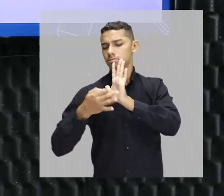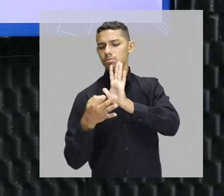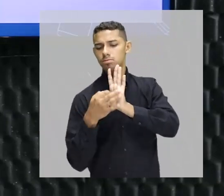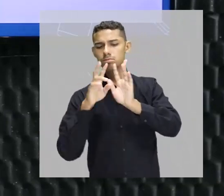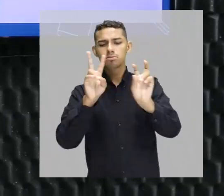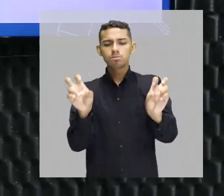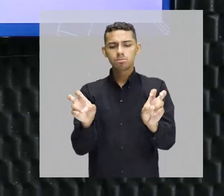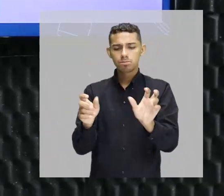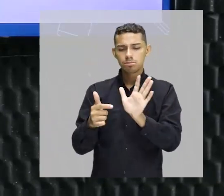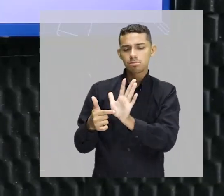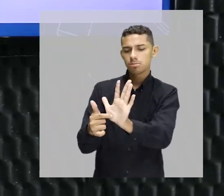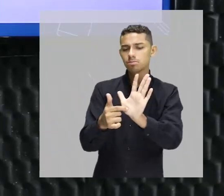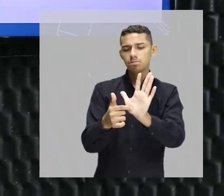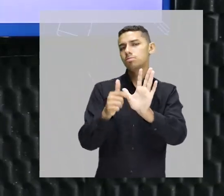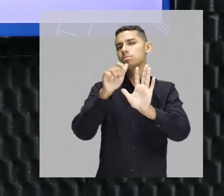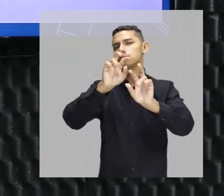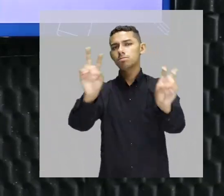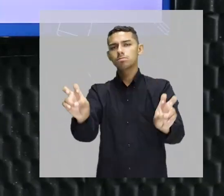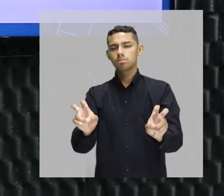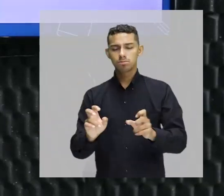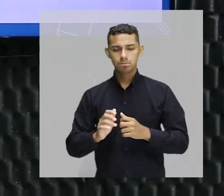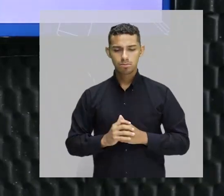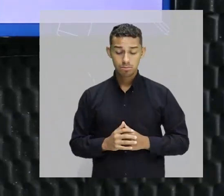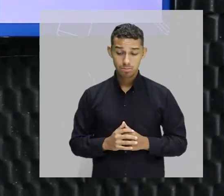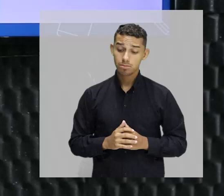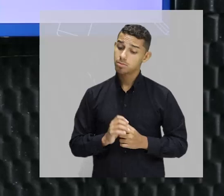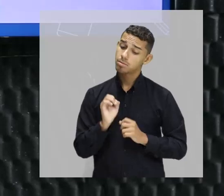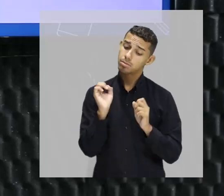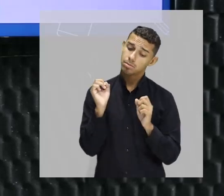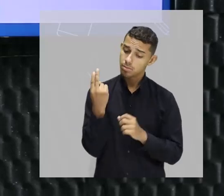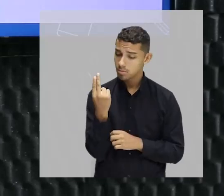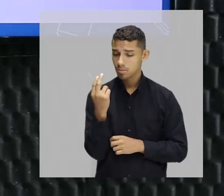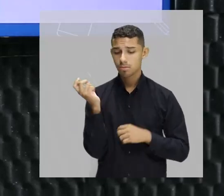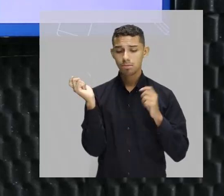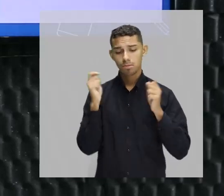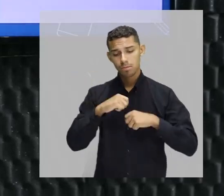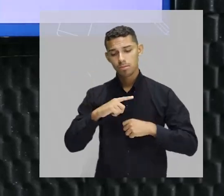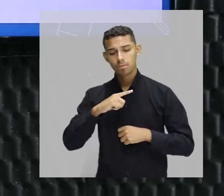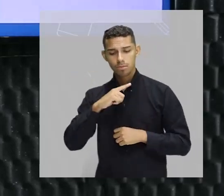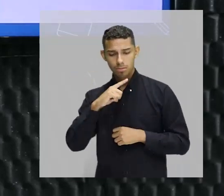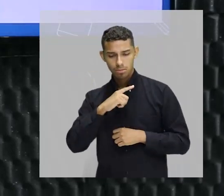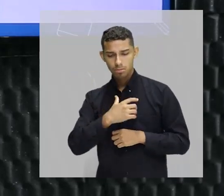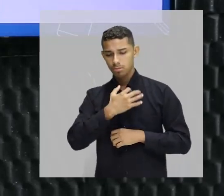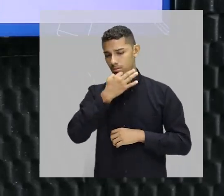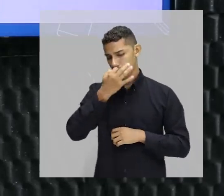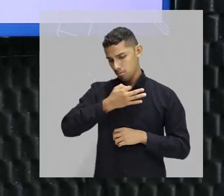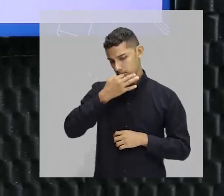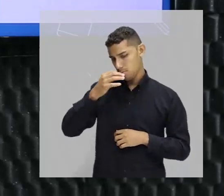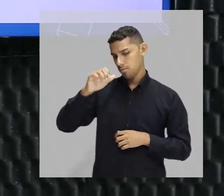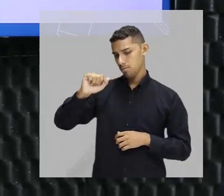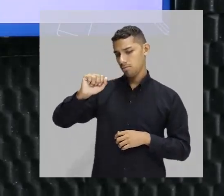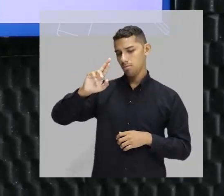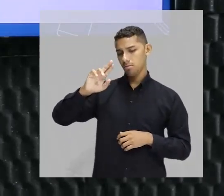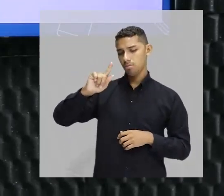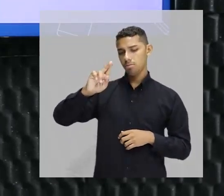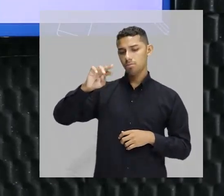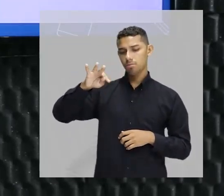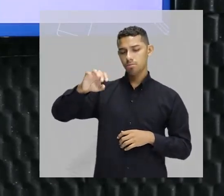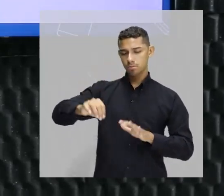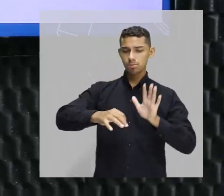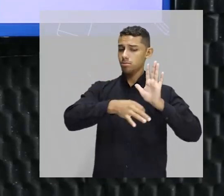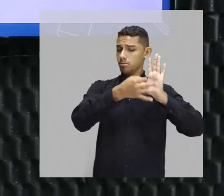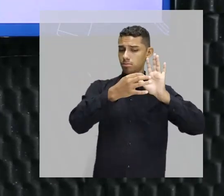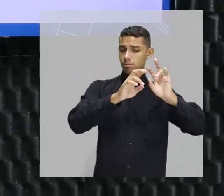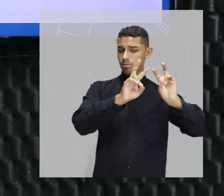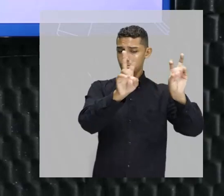você apenas apresenta um tema. Mas podemos ter também o expositivo argumentativo, que você apresenta o tema